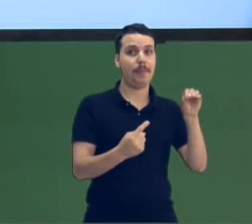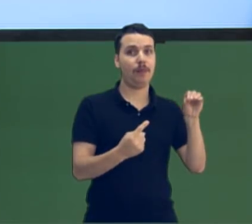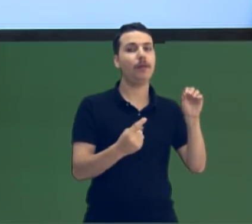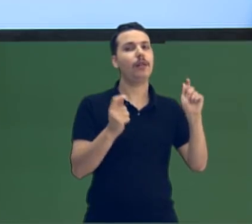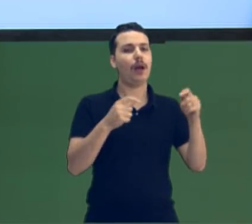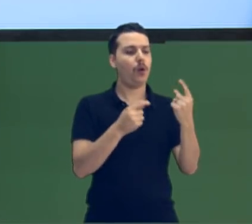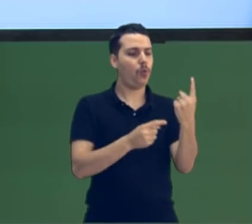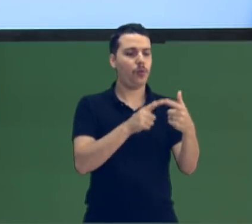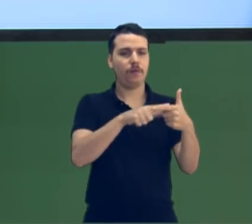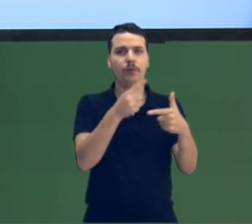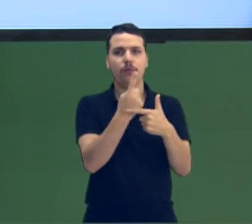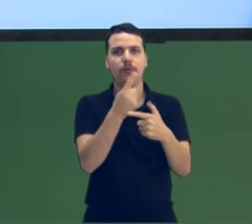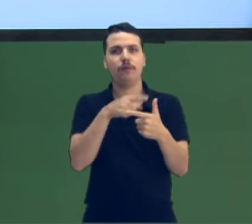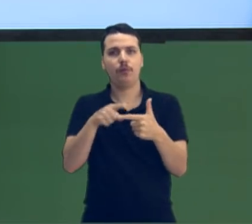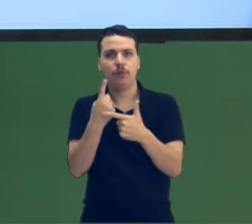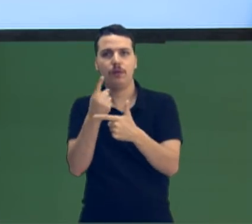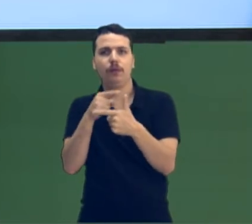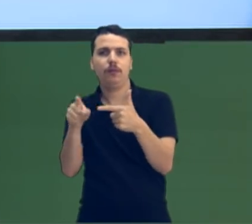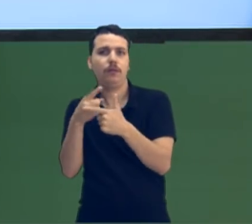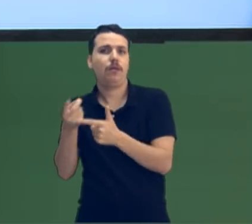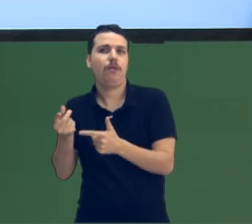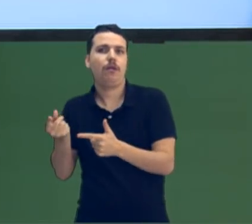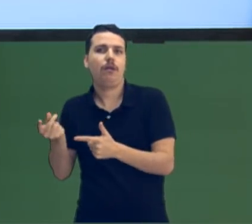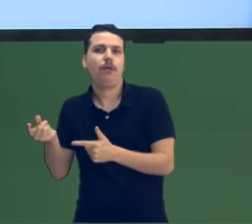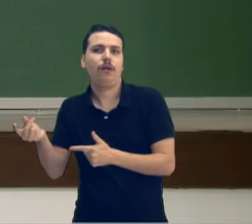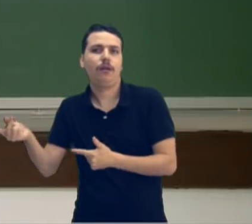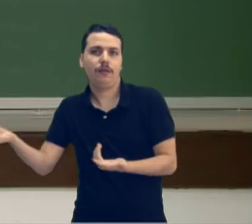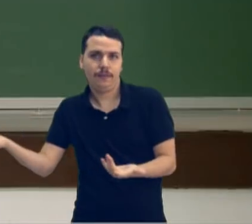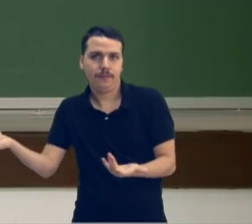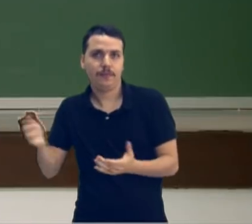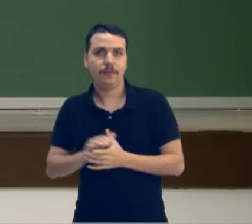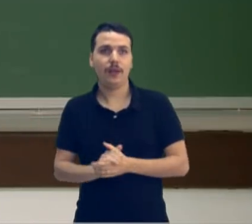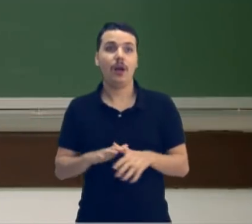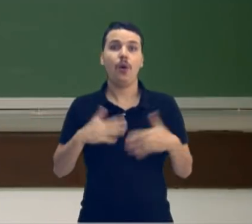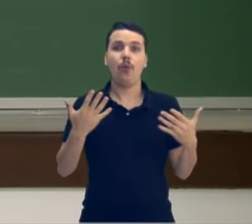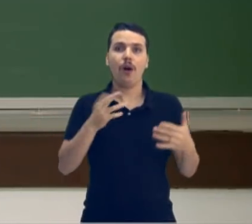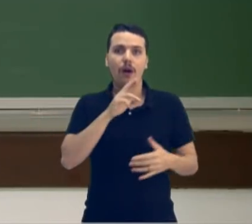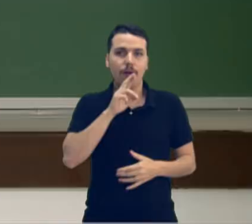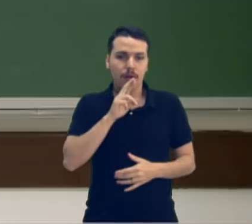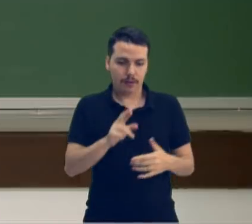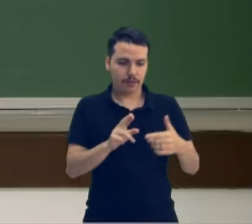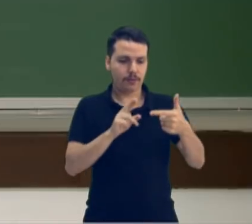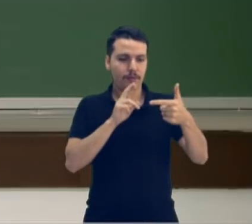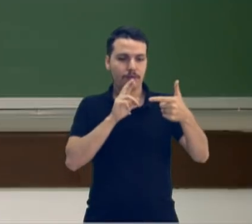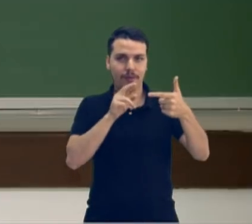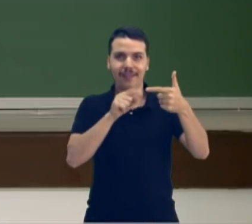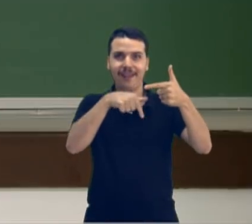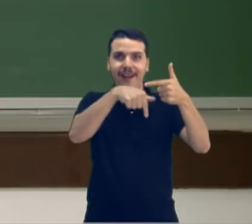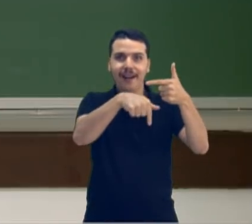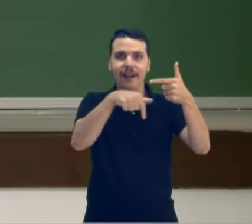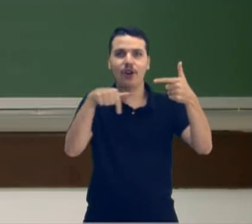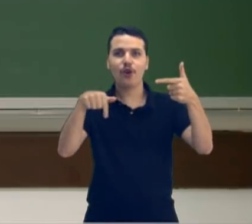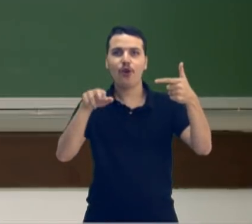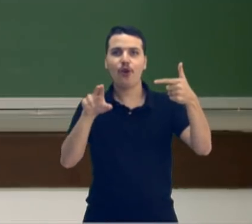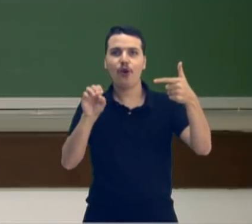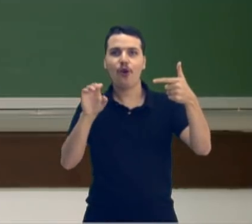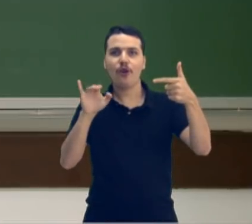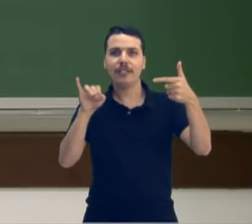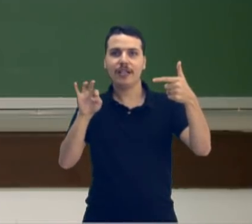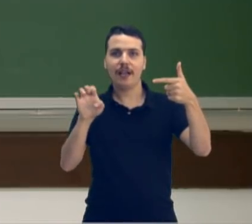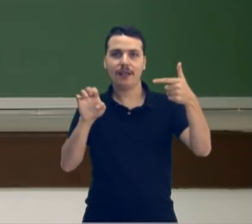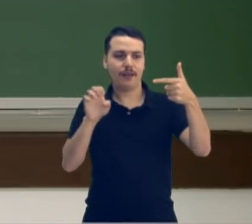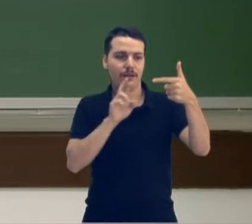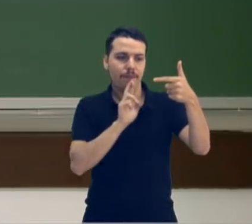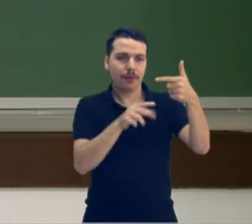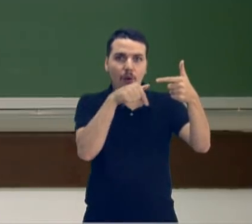ficar dividido por 1, dividido por 1, dividido por 1 e assim infinitamente. Então, quando eu chego no quociente 1, eu paro as